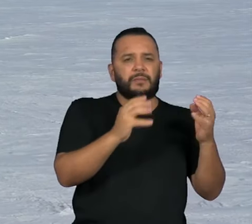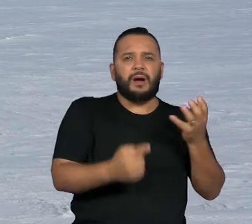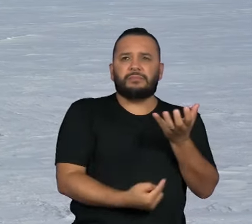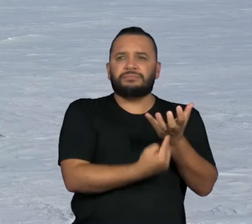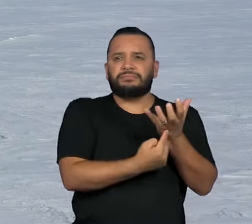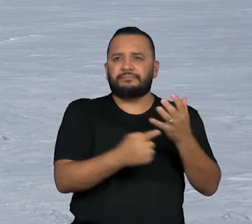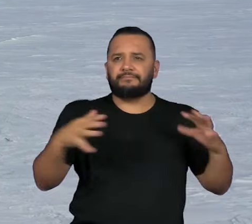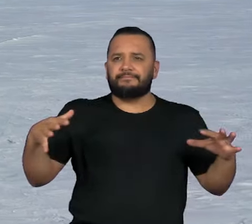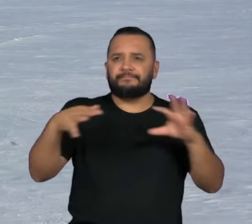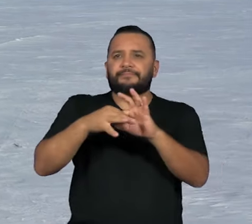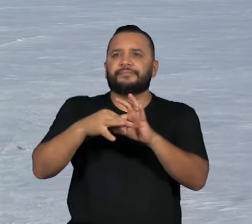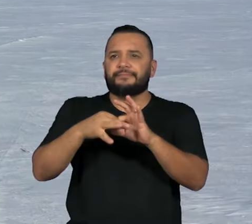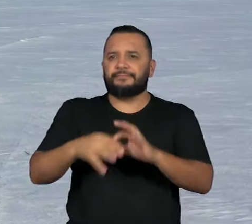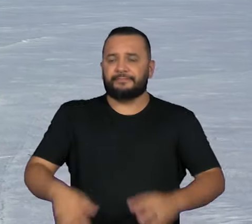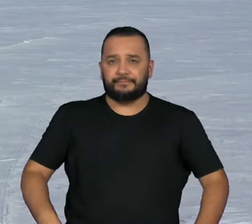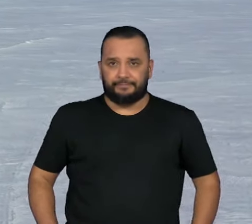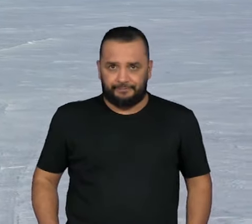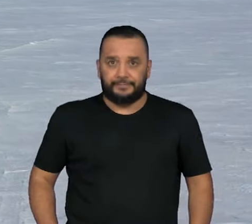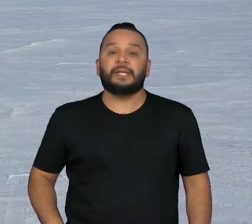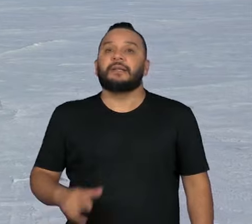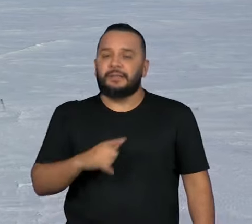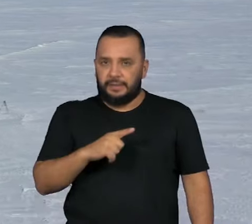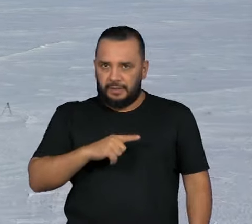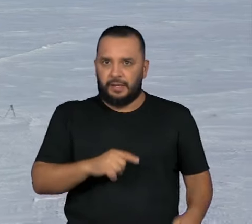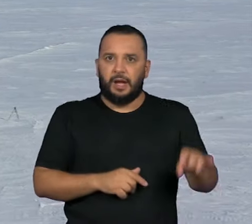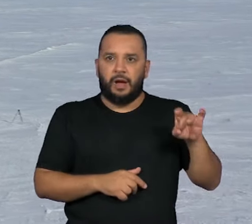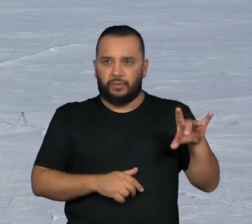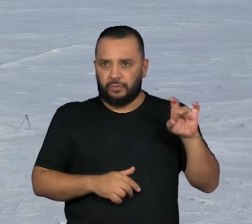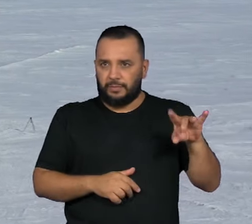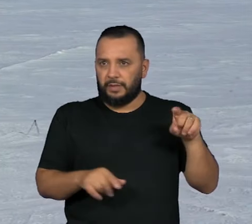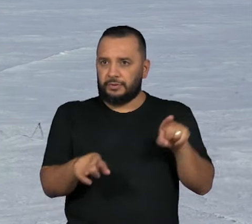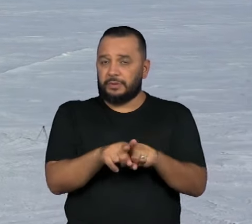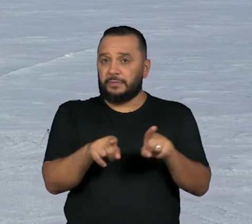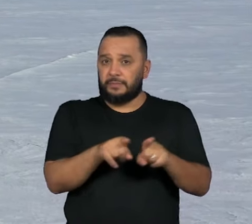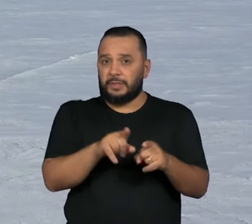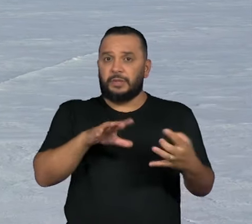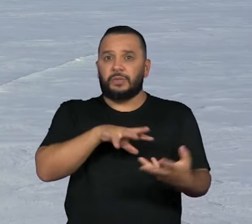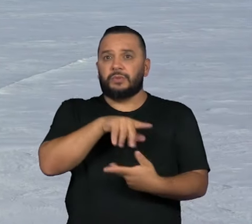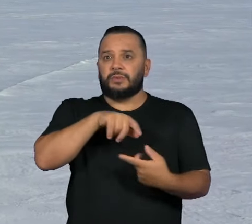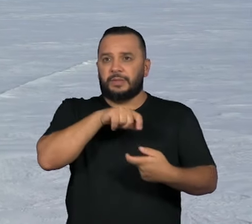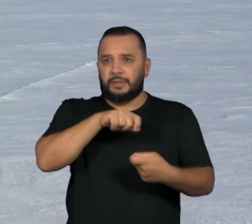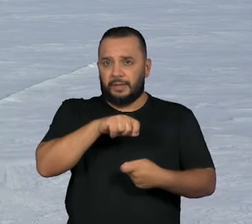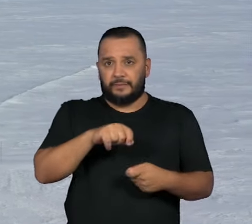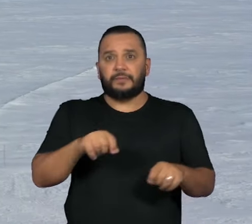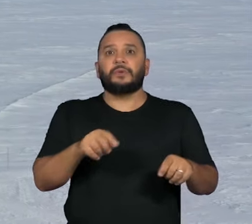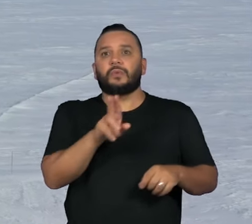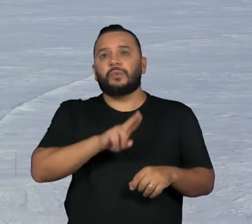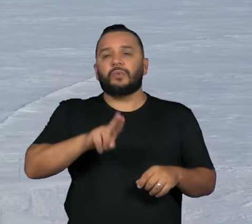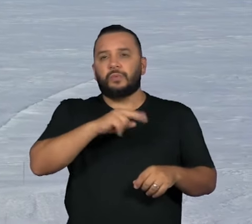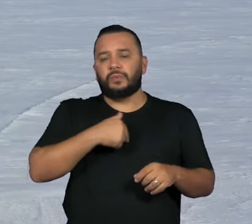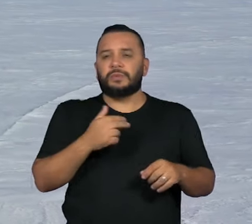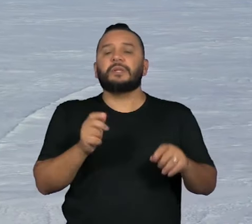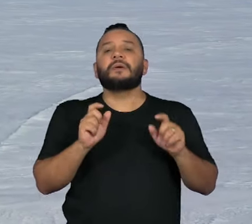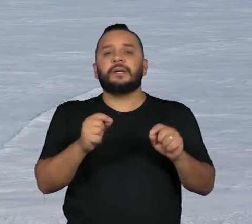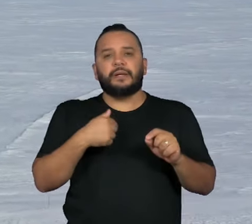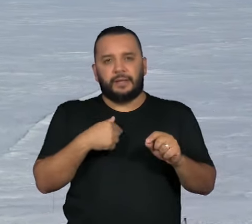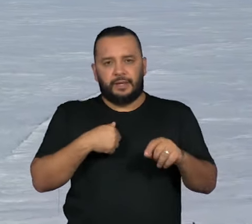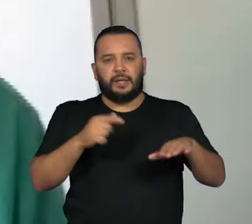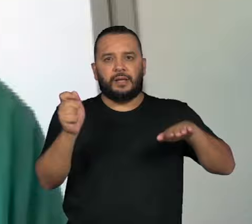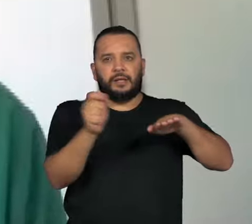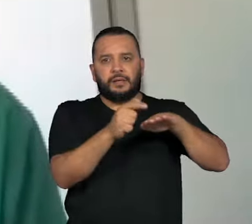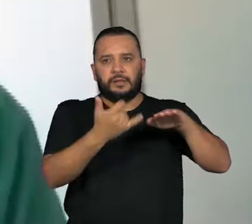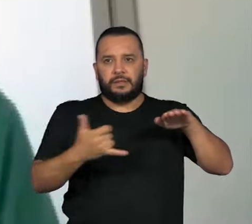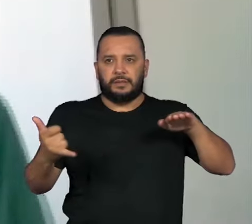Eles são estações automatizadas, sustentáveis, porque só usam energia eólica e solar,